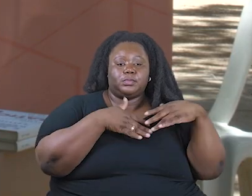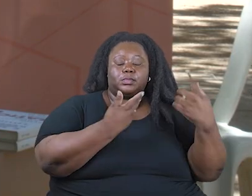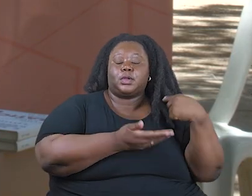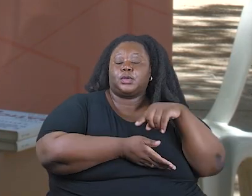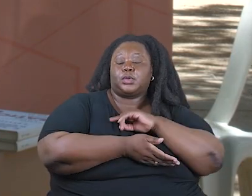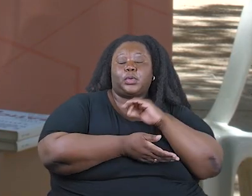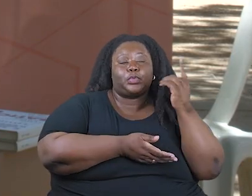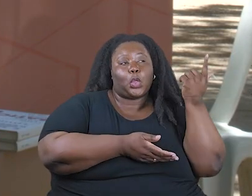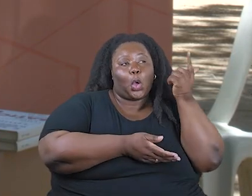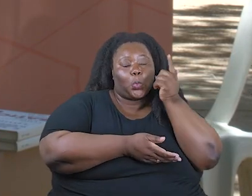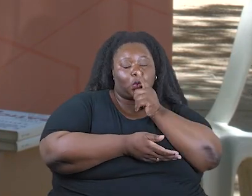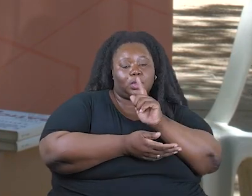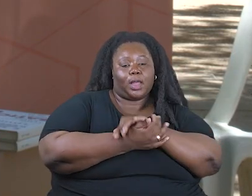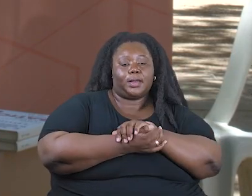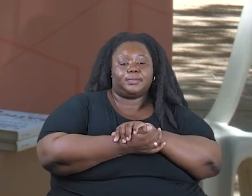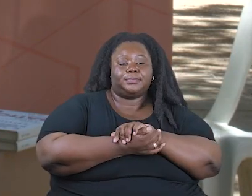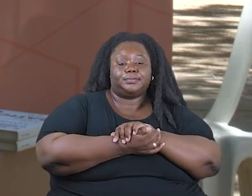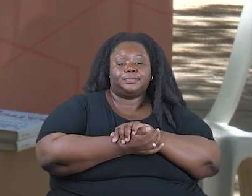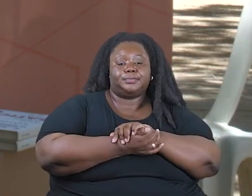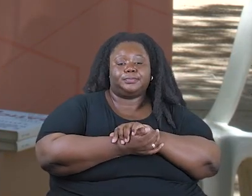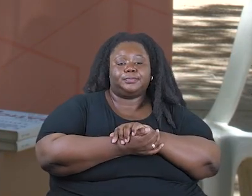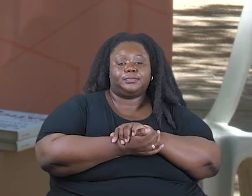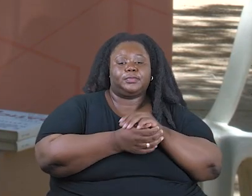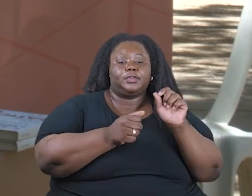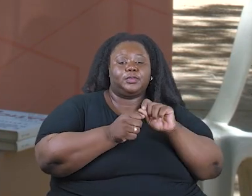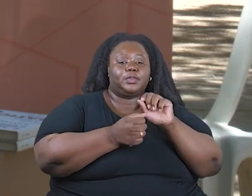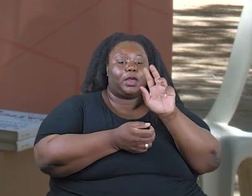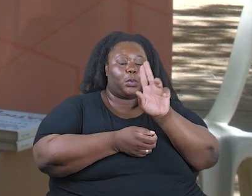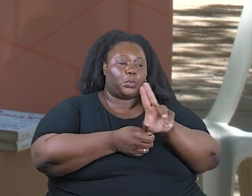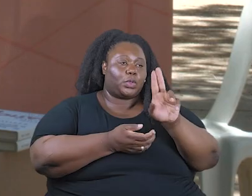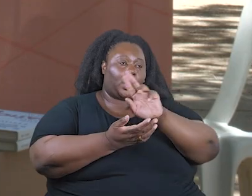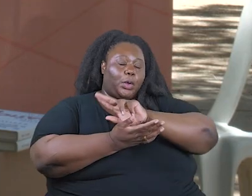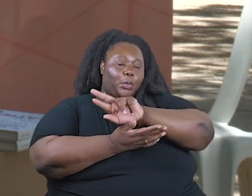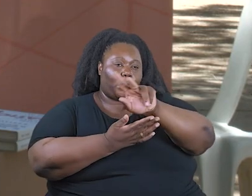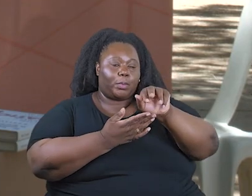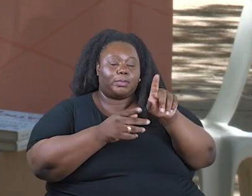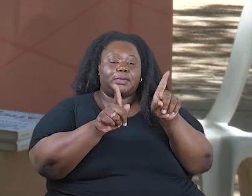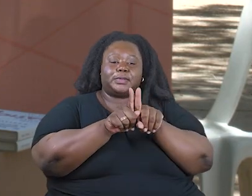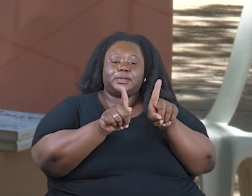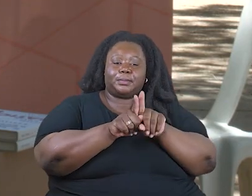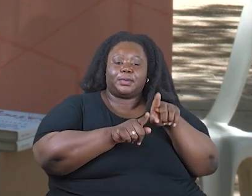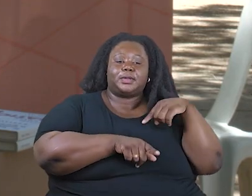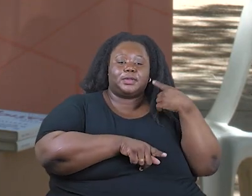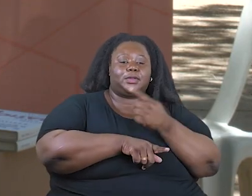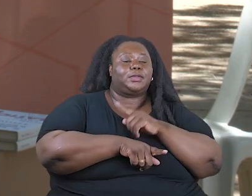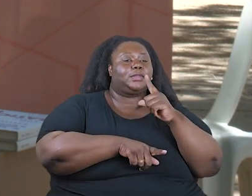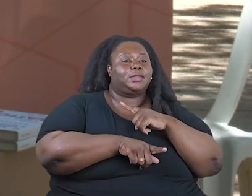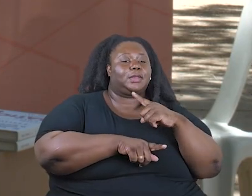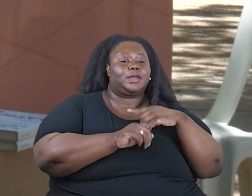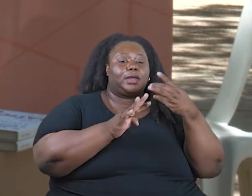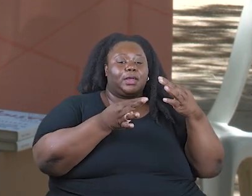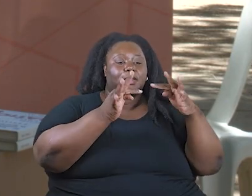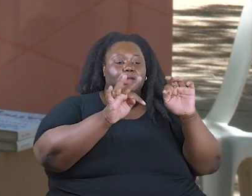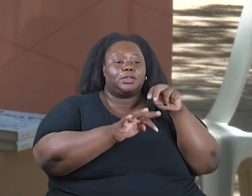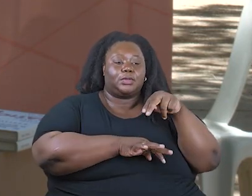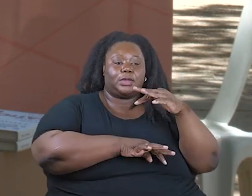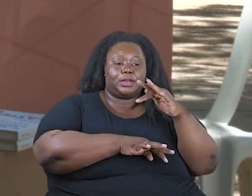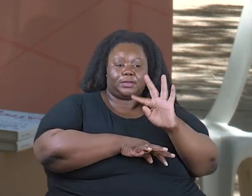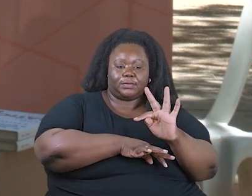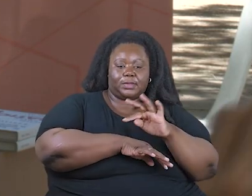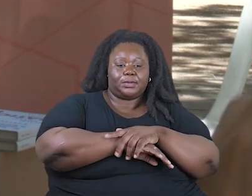Então, a gente consegue lidar isso como múltiplo e, ao mesmo tempo, a gente tem a tecnologia do